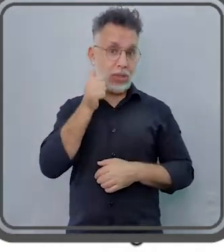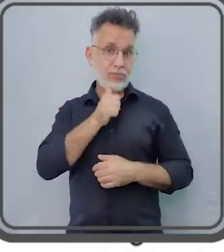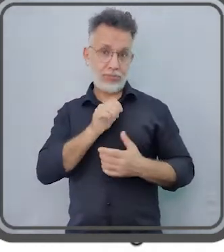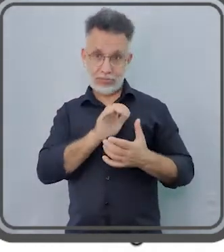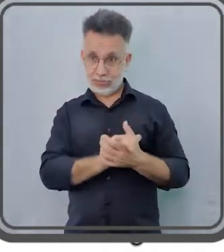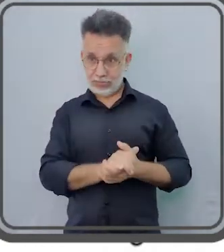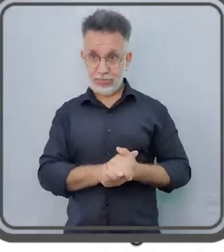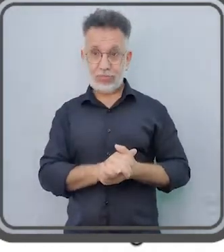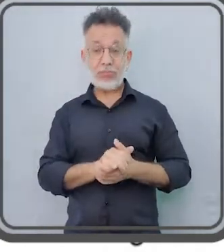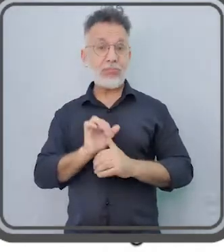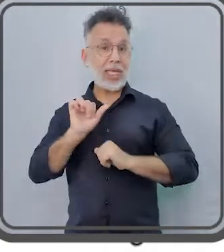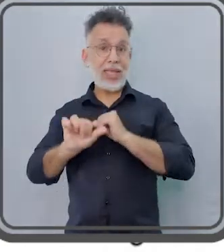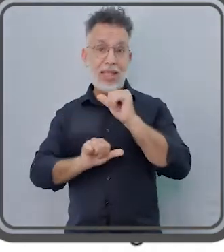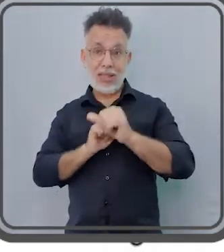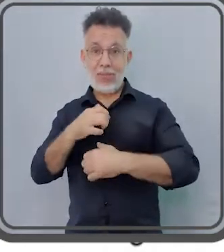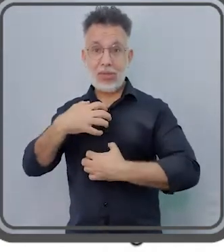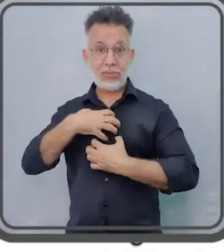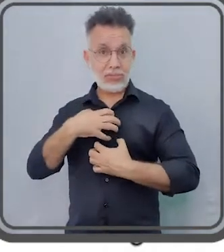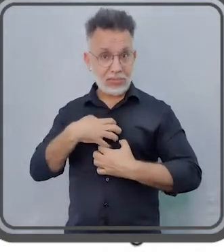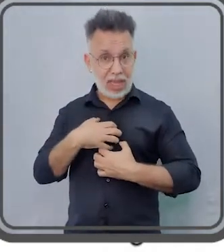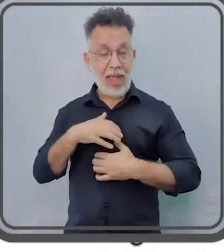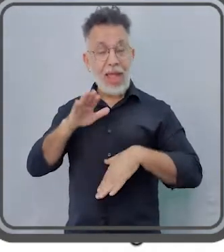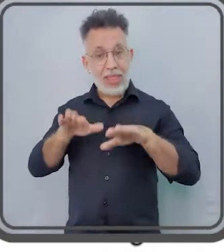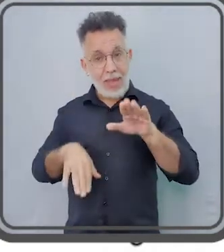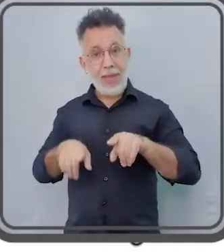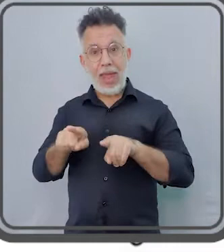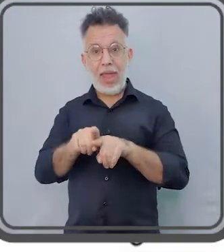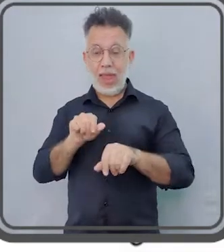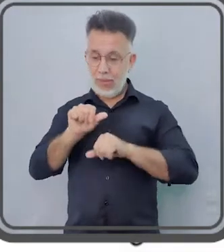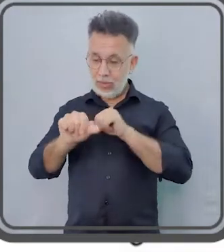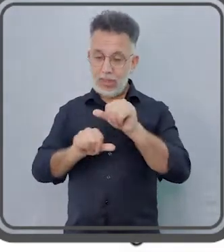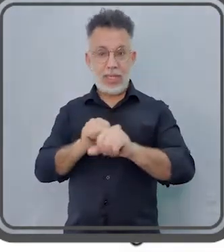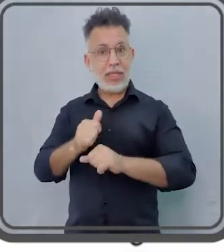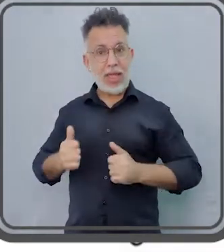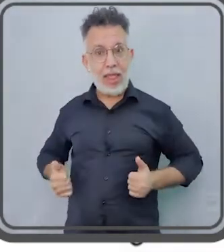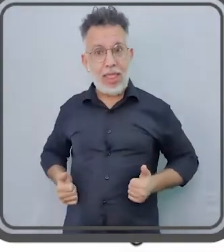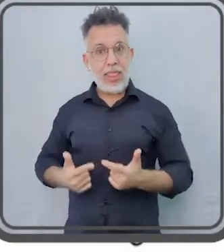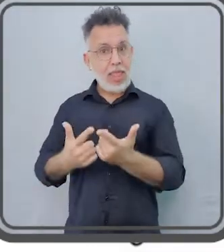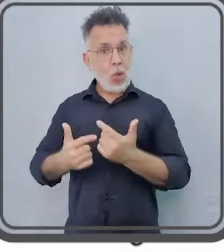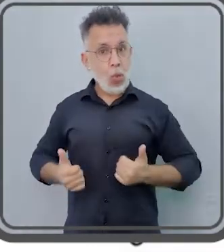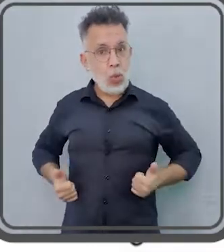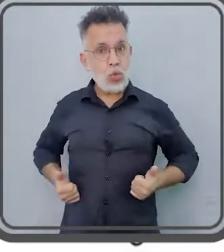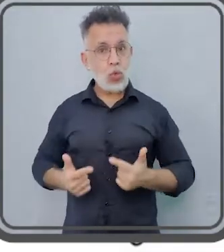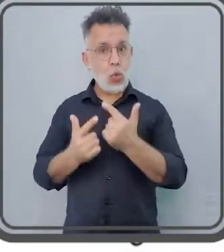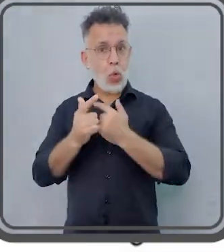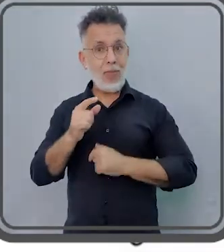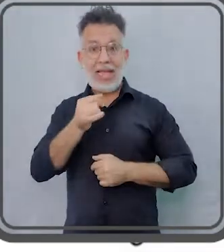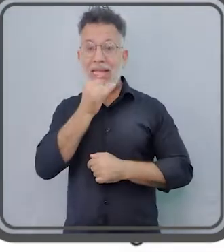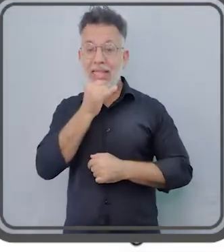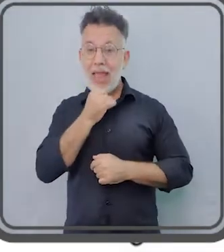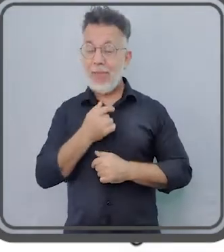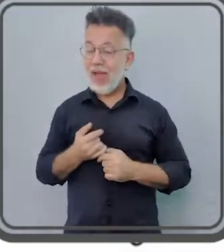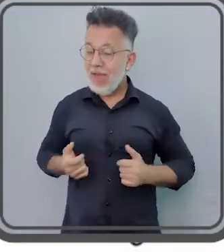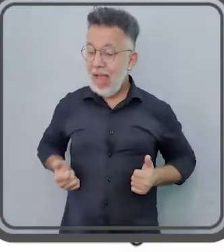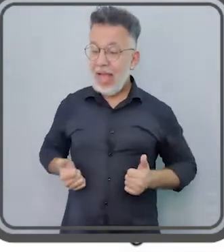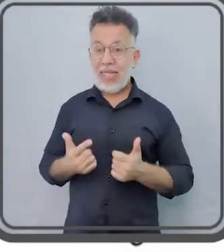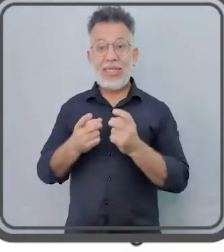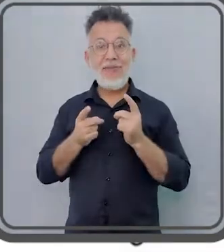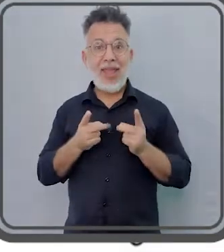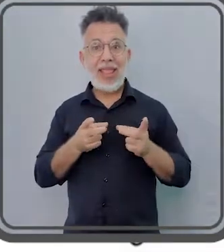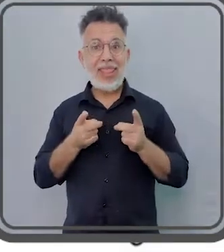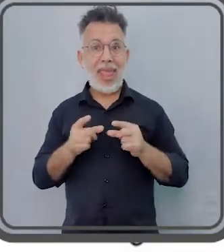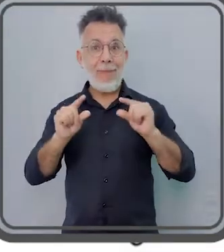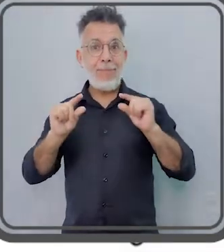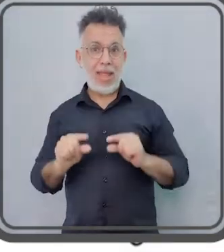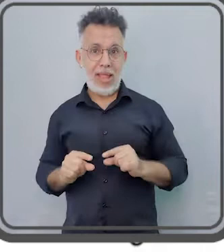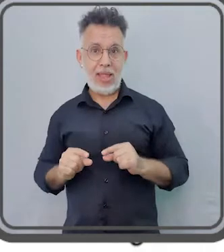de consumo, sabe? Eu tenho um amigo que fala que vai começar a se vender cada vez menos. É uma brincadeira, né? Peru de Thanksgiving